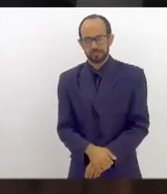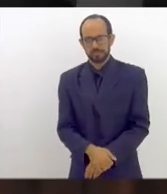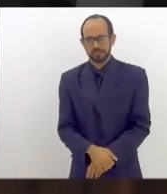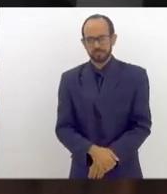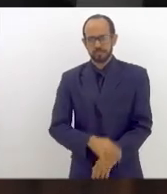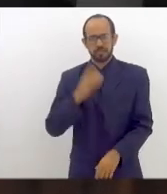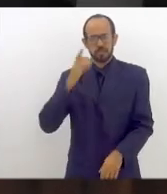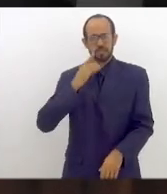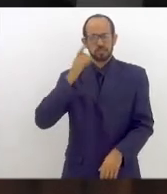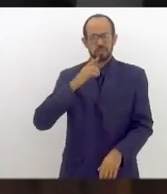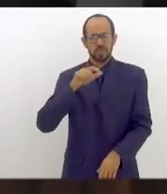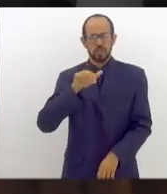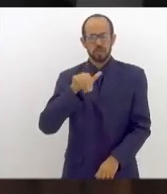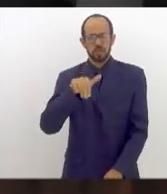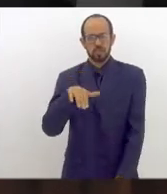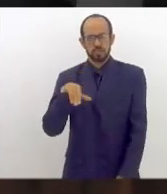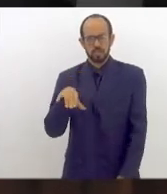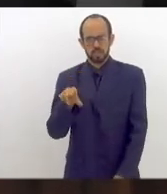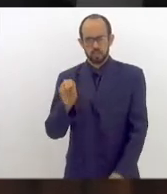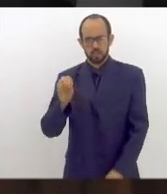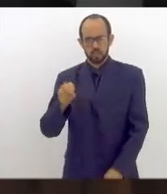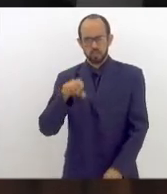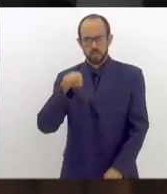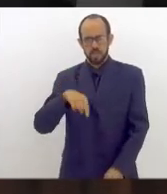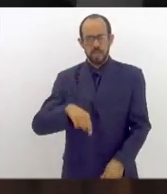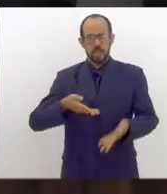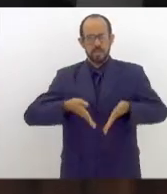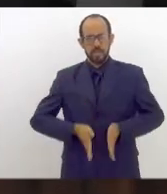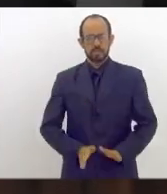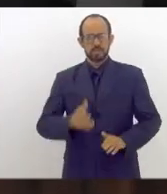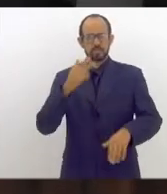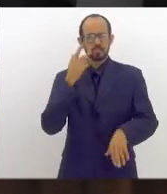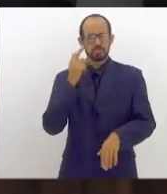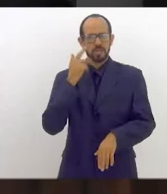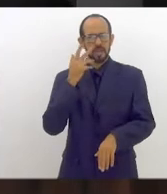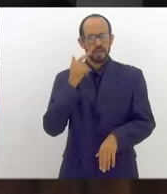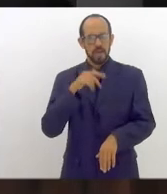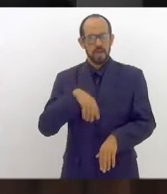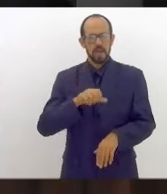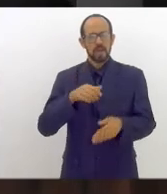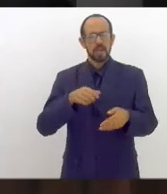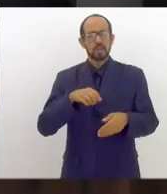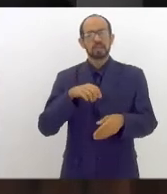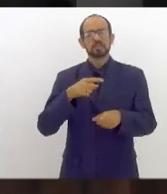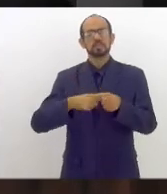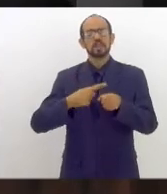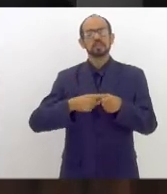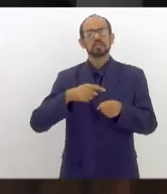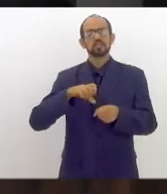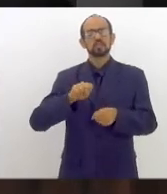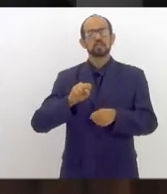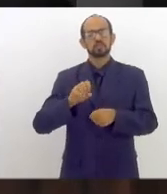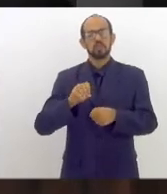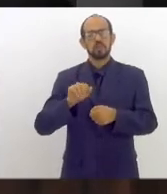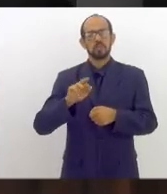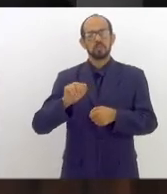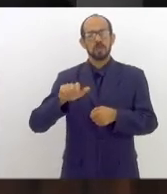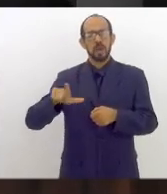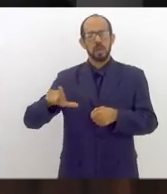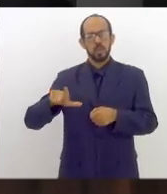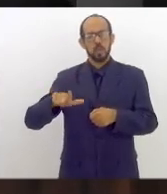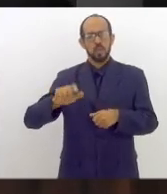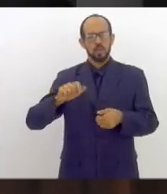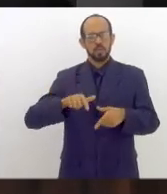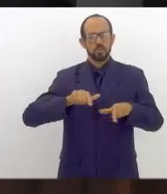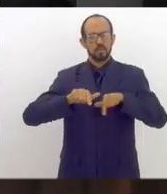O desembargador Luciano Silva Barreto é cearense natural de Sobral tendo vindo ao Rio de Janeiro onde atuou como escrivão de polícia